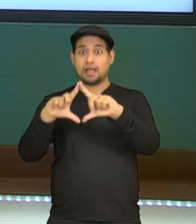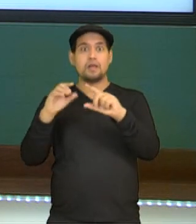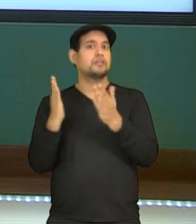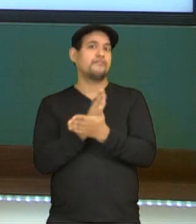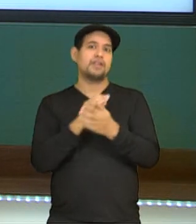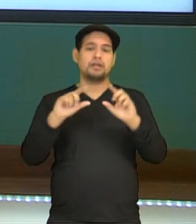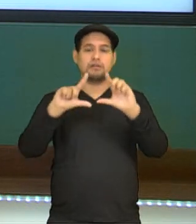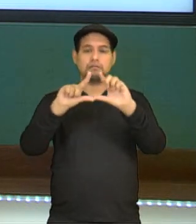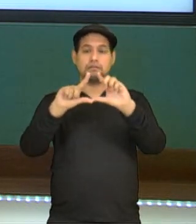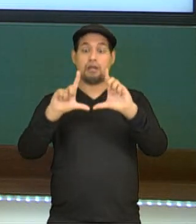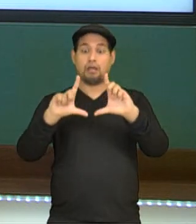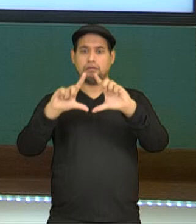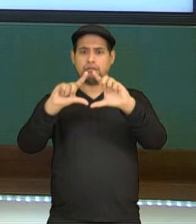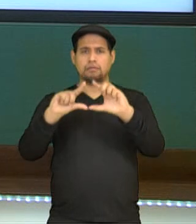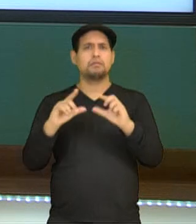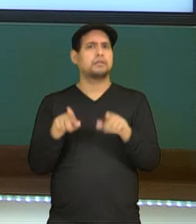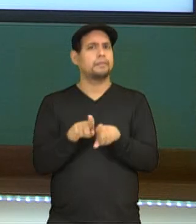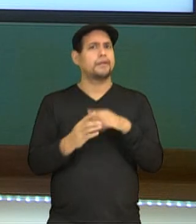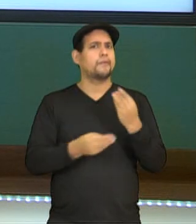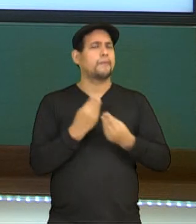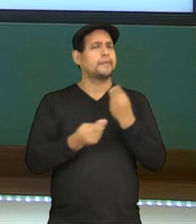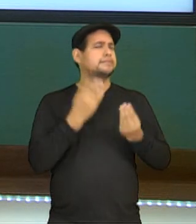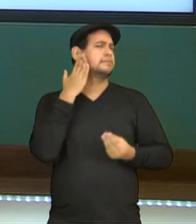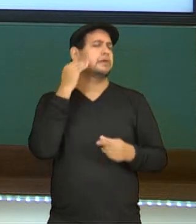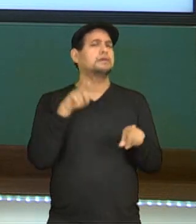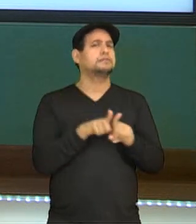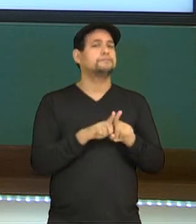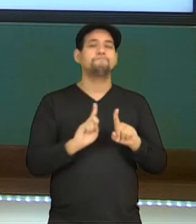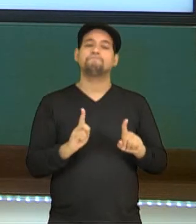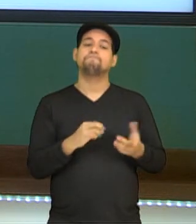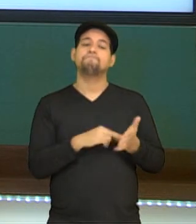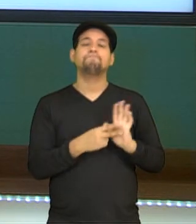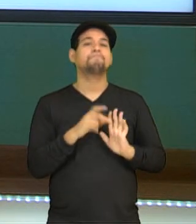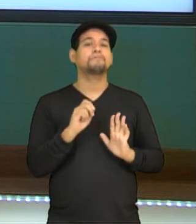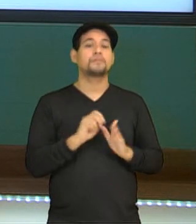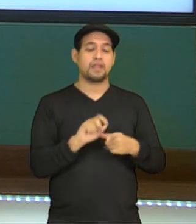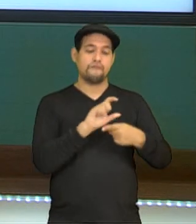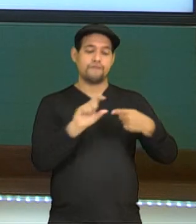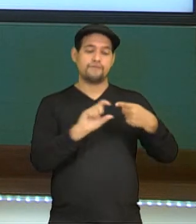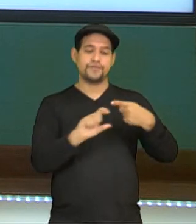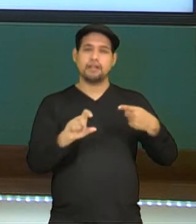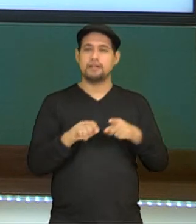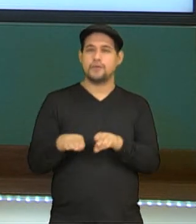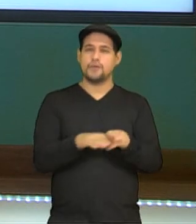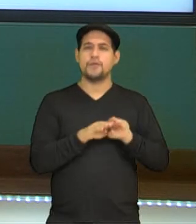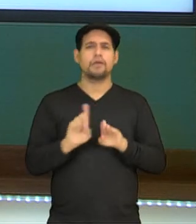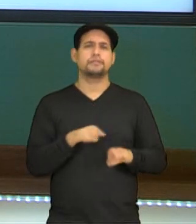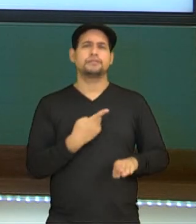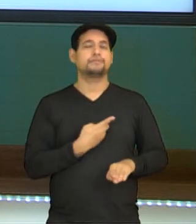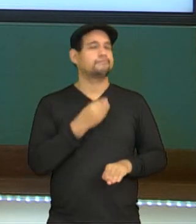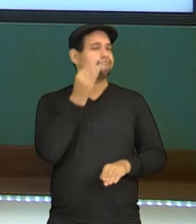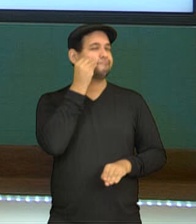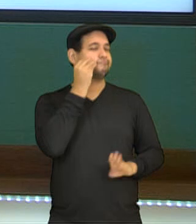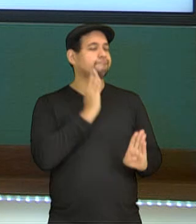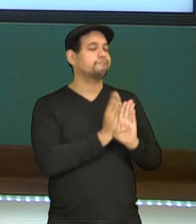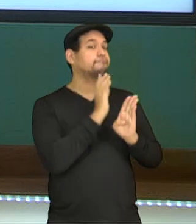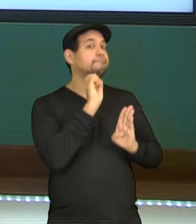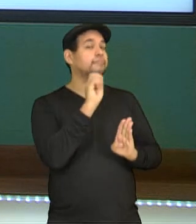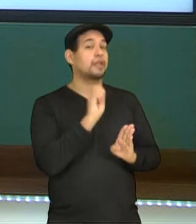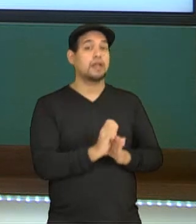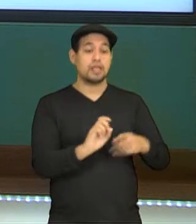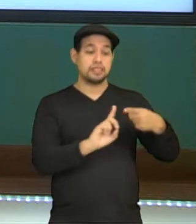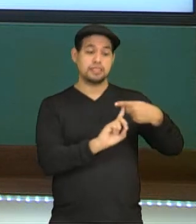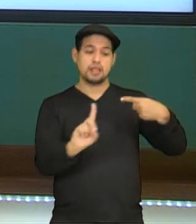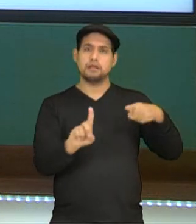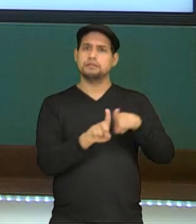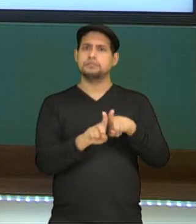4 sobre 6. Como será que a gente pode fazer isso? Aí que entra as frações equivalentes. Nós vamos tentar encontrar um